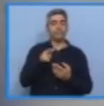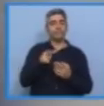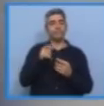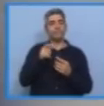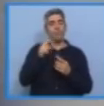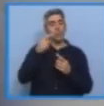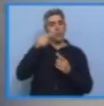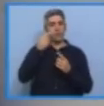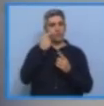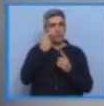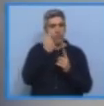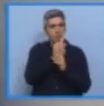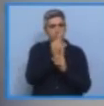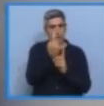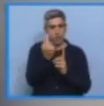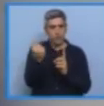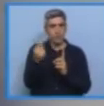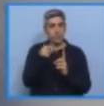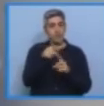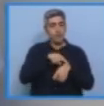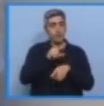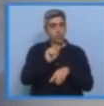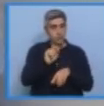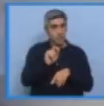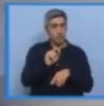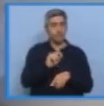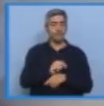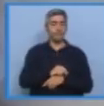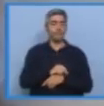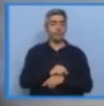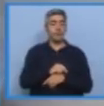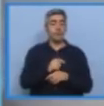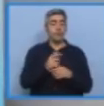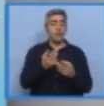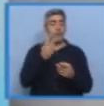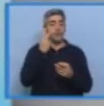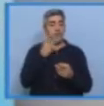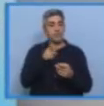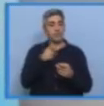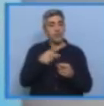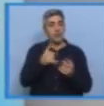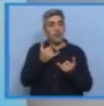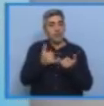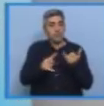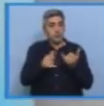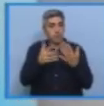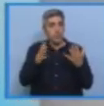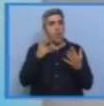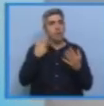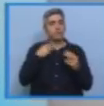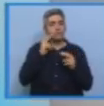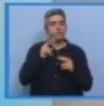dimensão única, exatamente nesses momentos em que a vida periga, quando é que a vamos